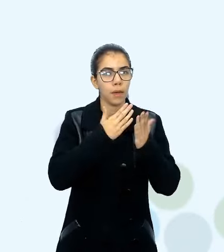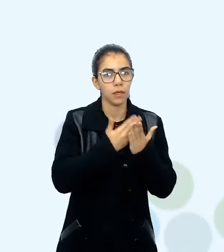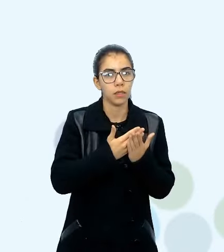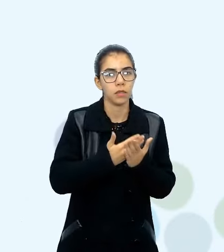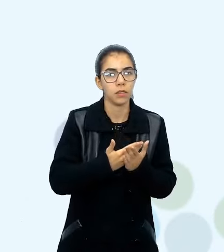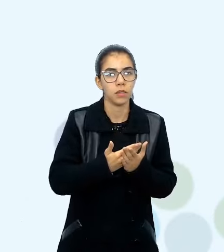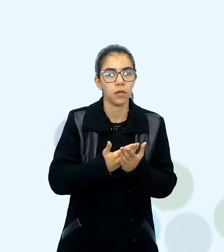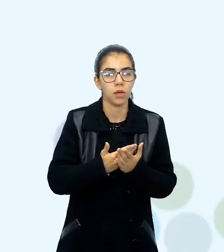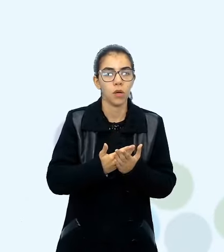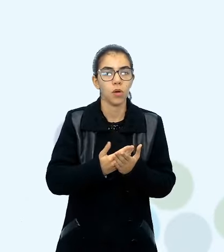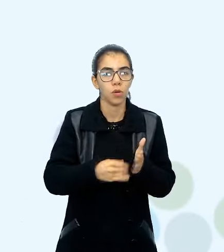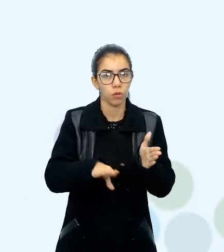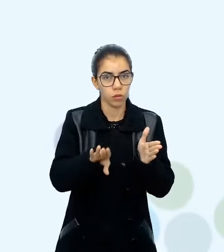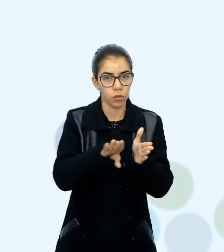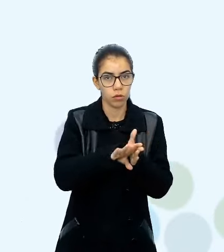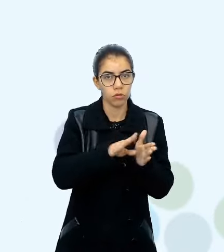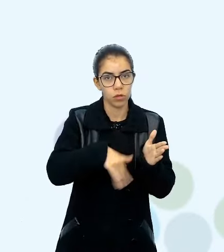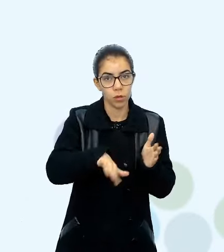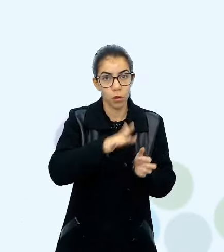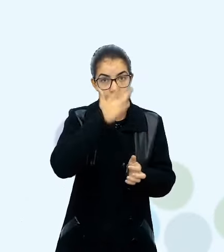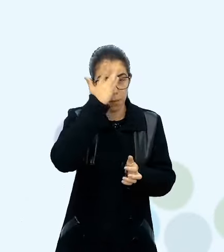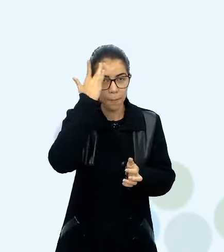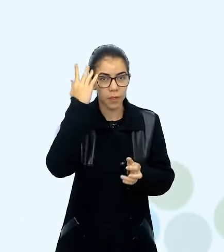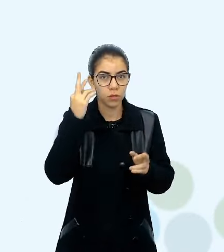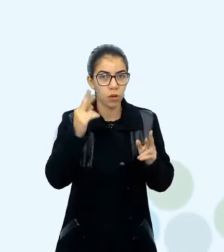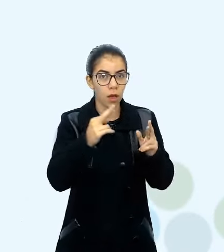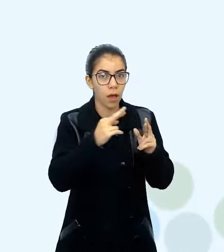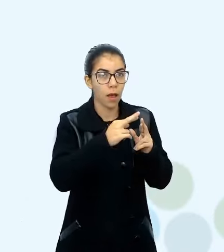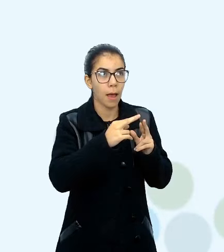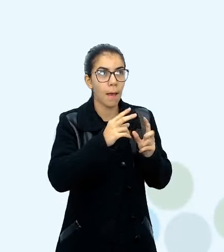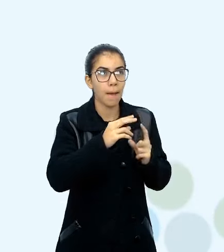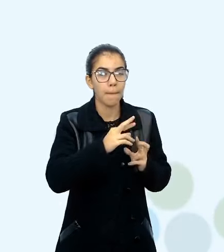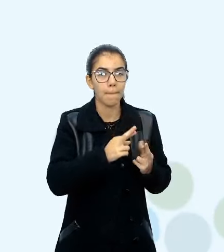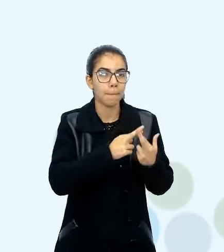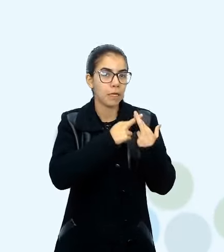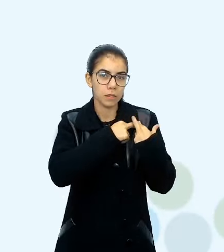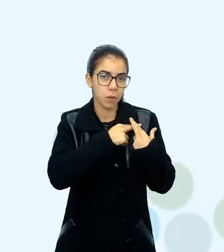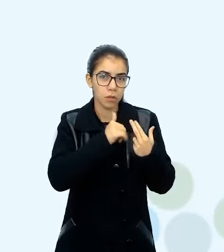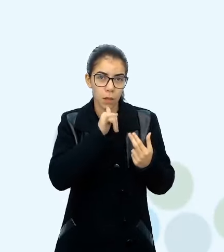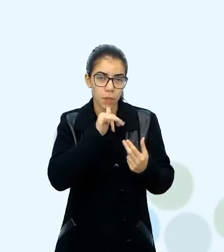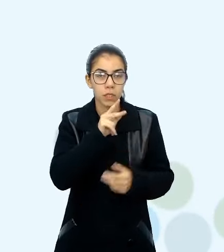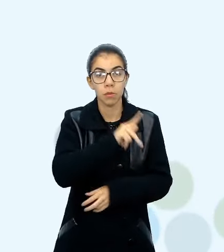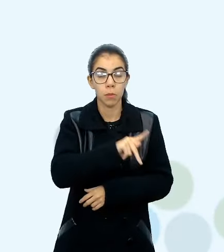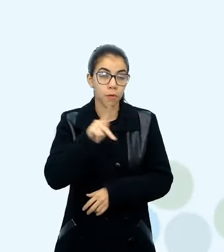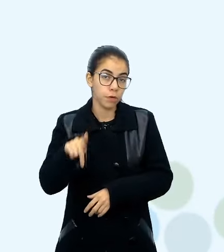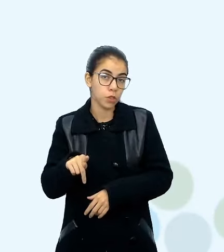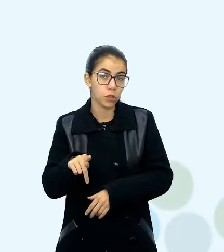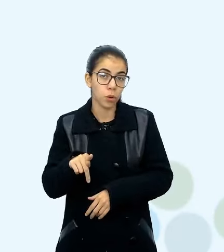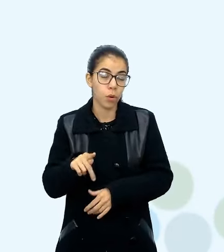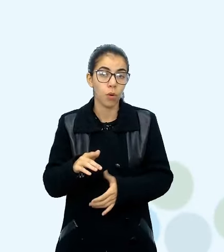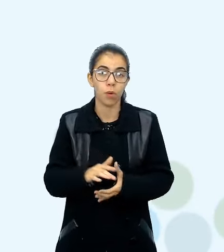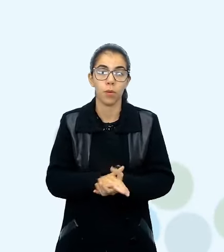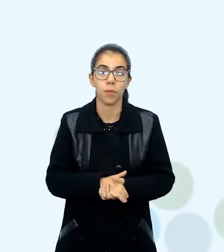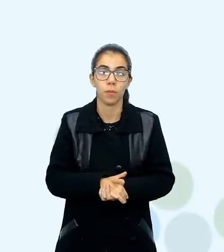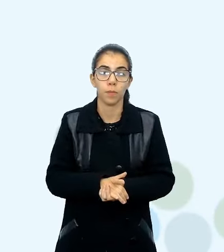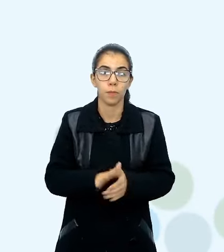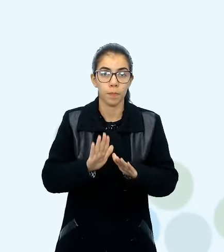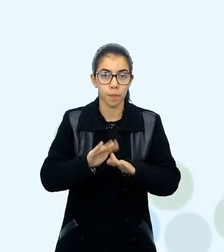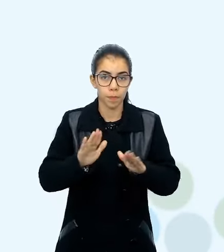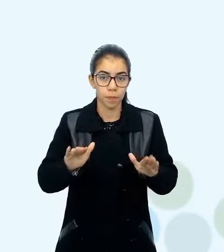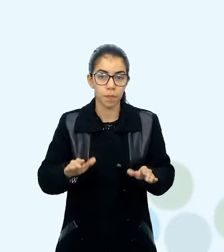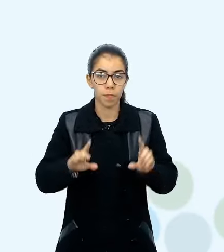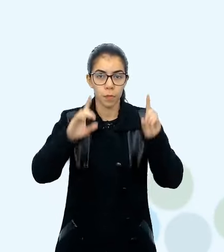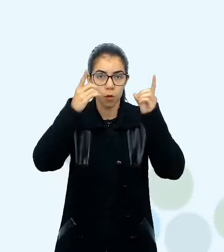quando chega, ela precisa ter alguém de referência, né? Vai ser o professor, né? No caso de uma criança com